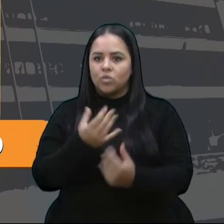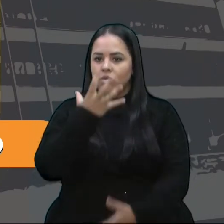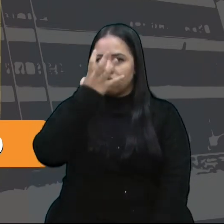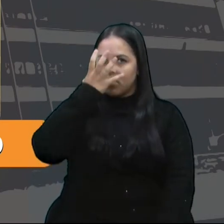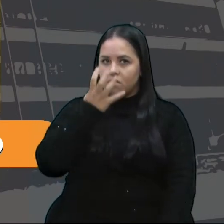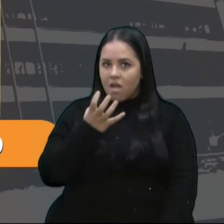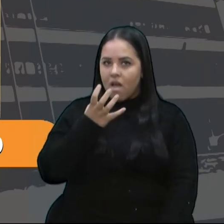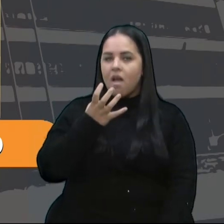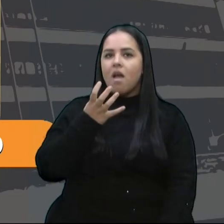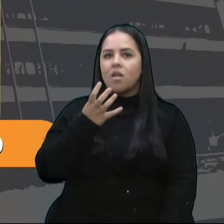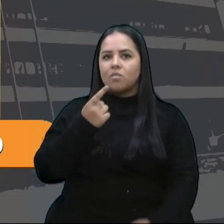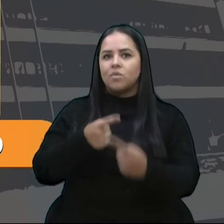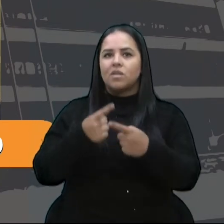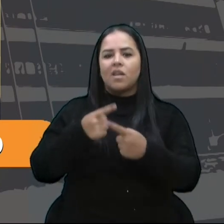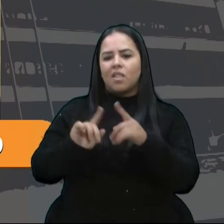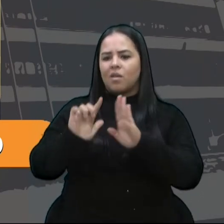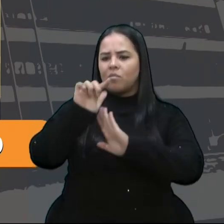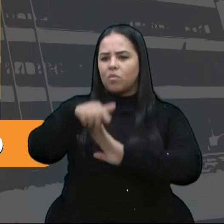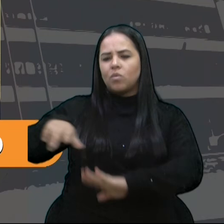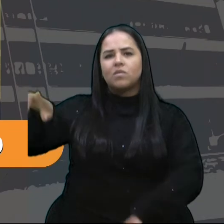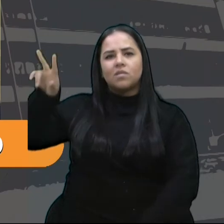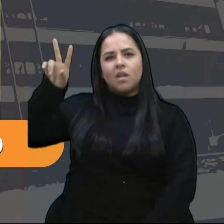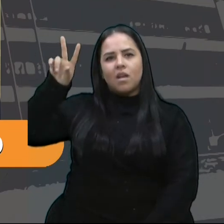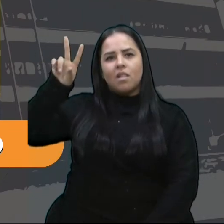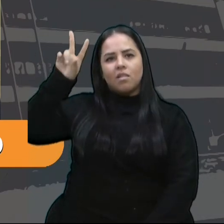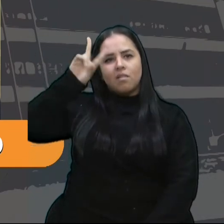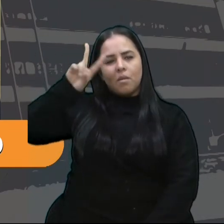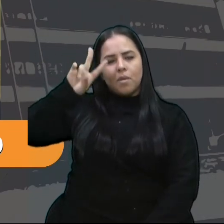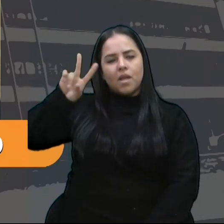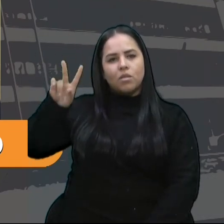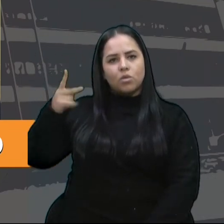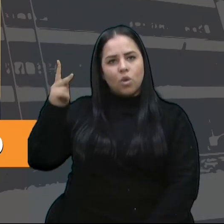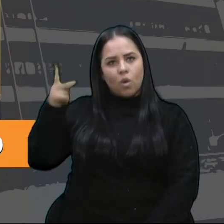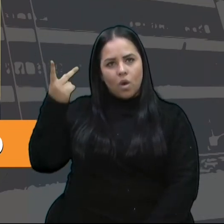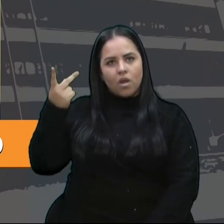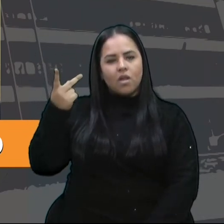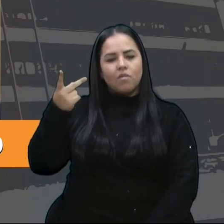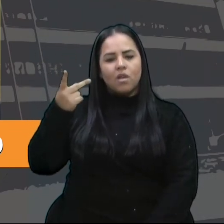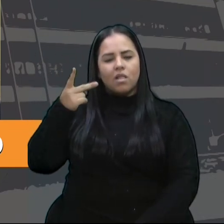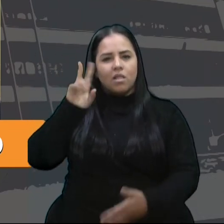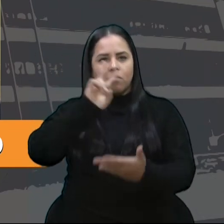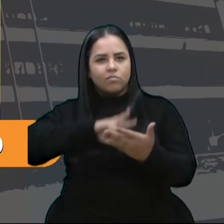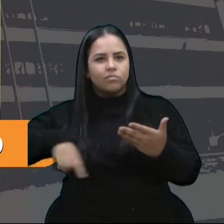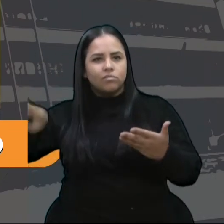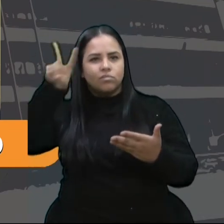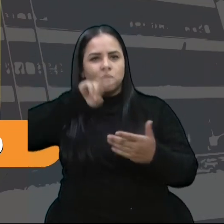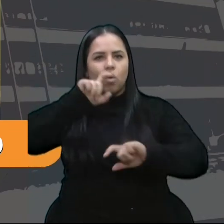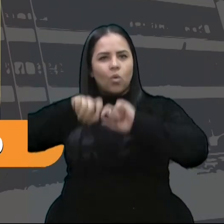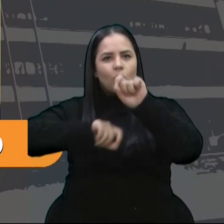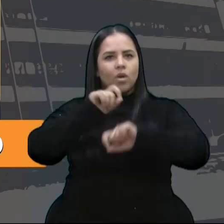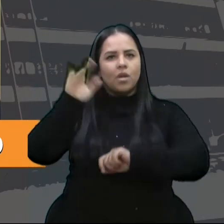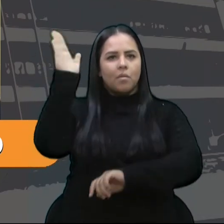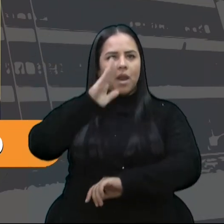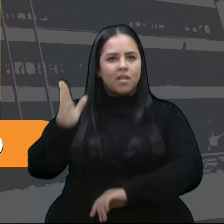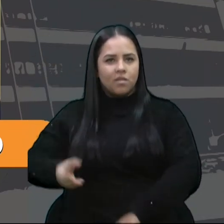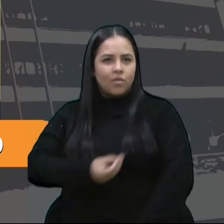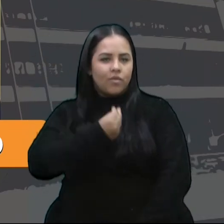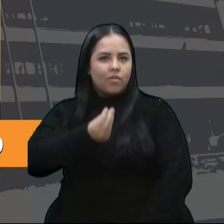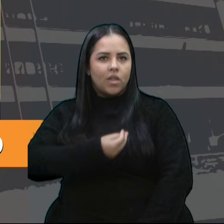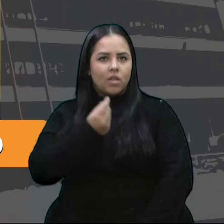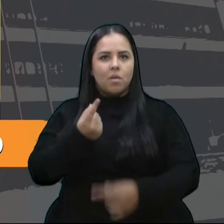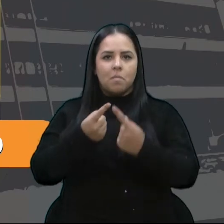a história vai certamente fazer uma releitura desse momento que o Brasil está vivendo, mas